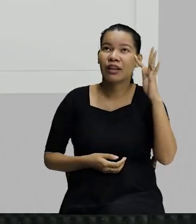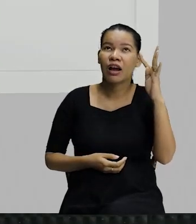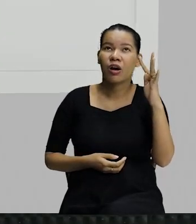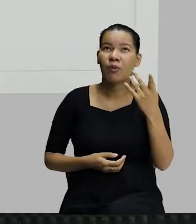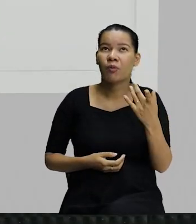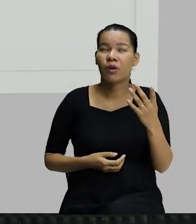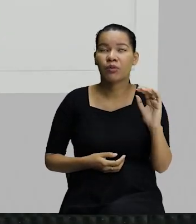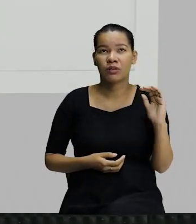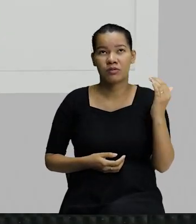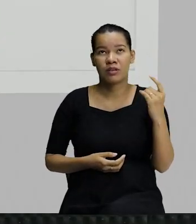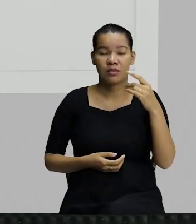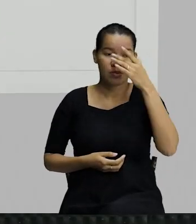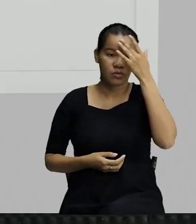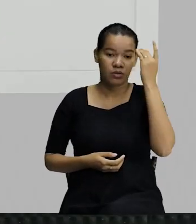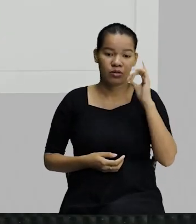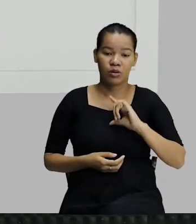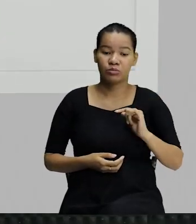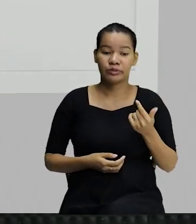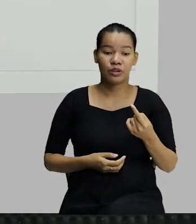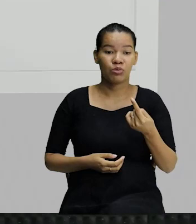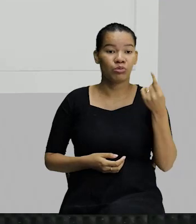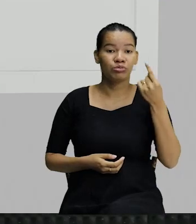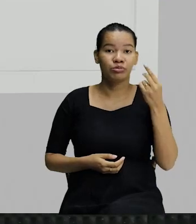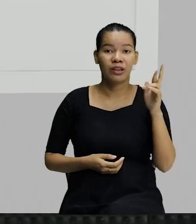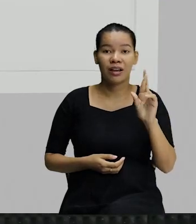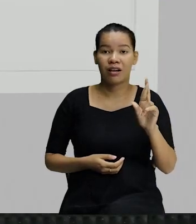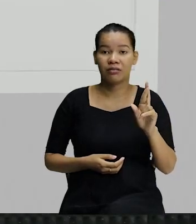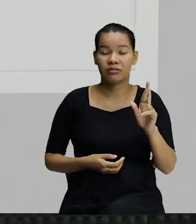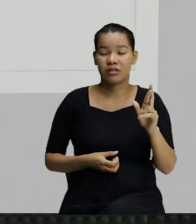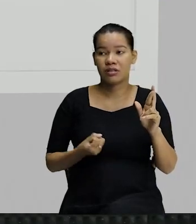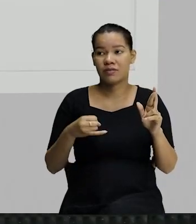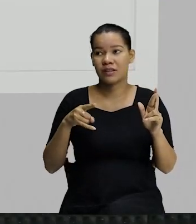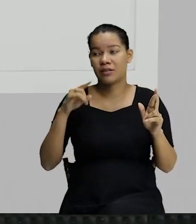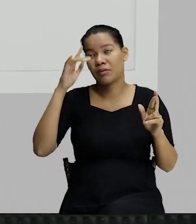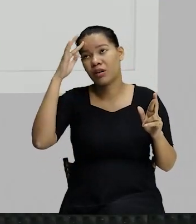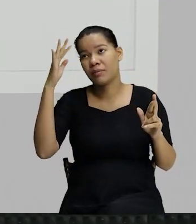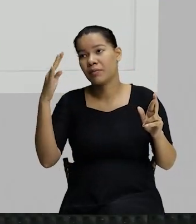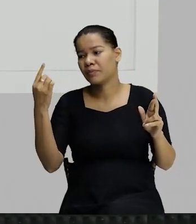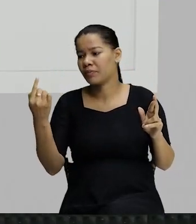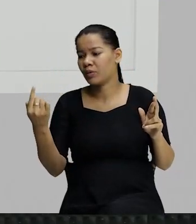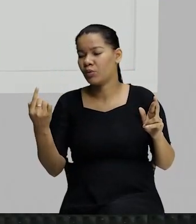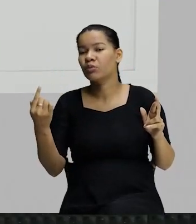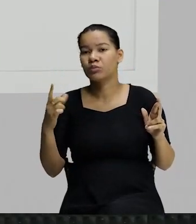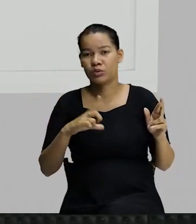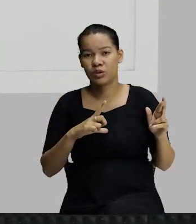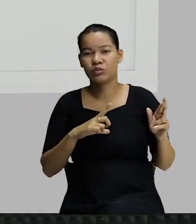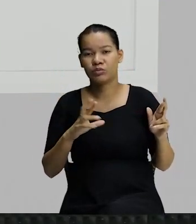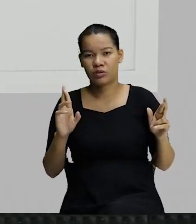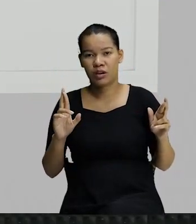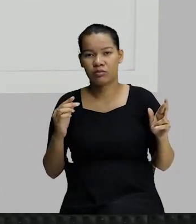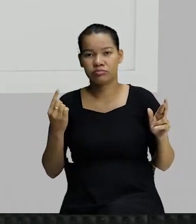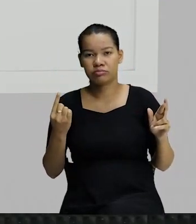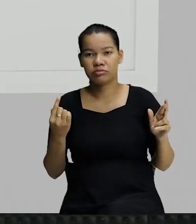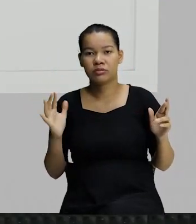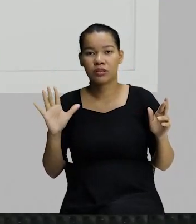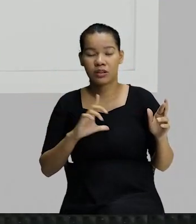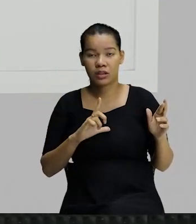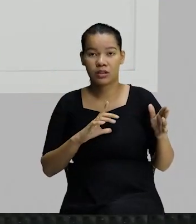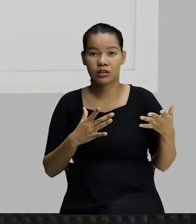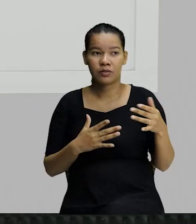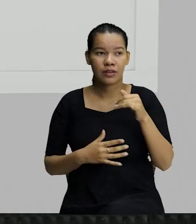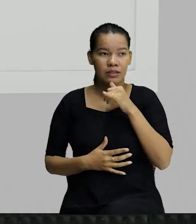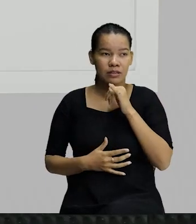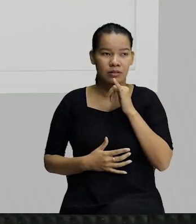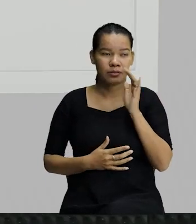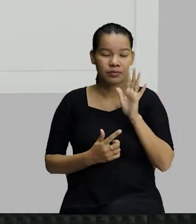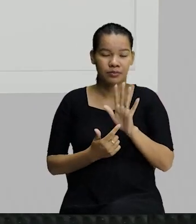tem R$ 1, tá? Fica fácil se você fizer uma condição mais ou menos assim. Vou dar um exemplo para